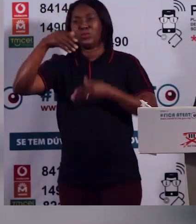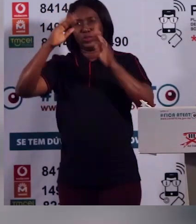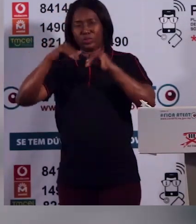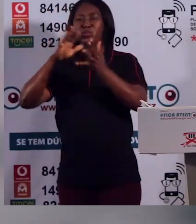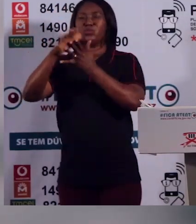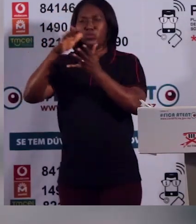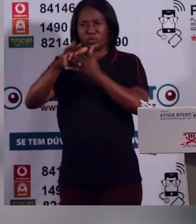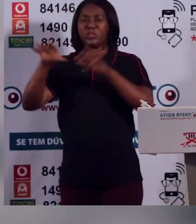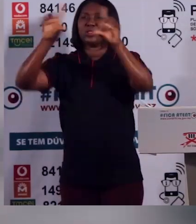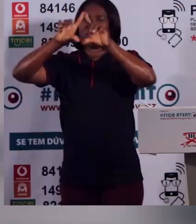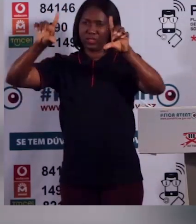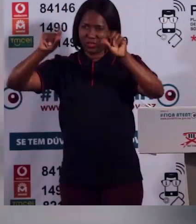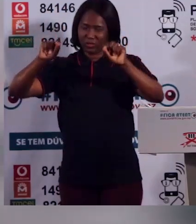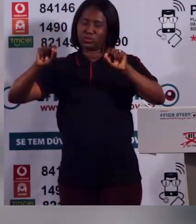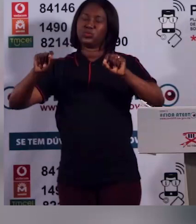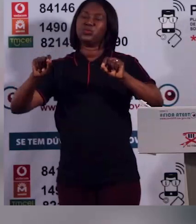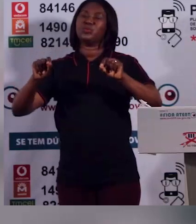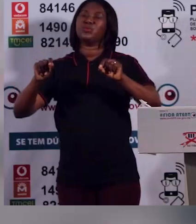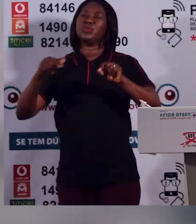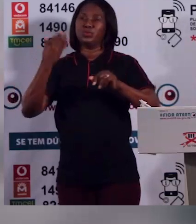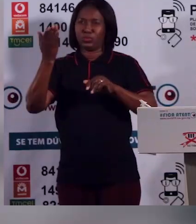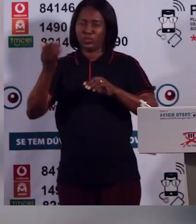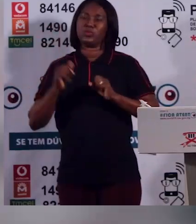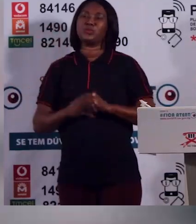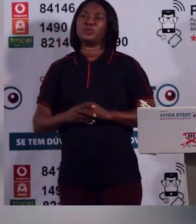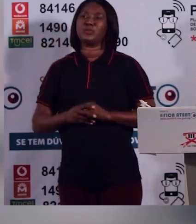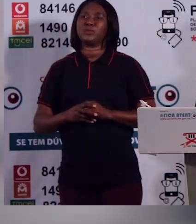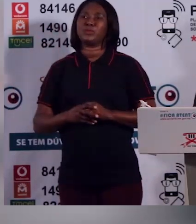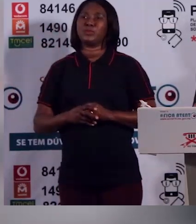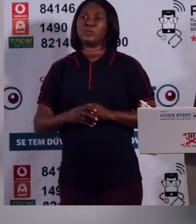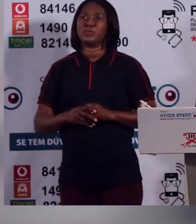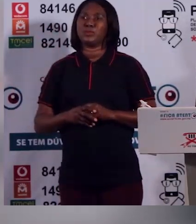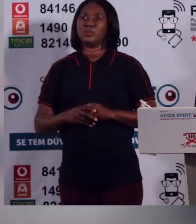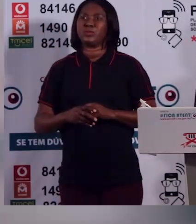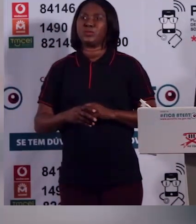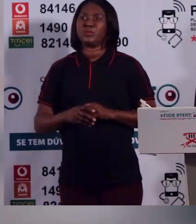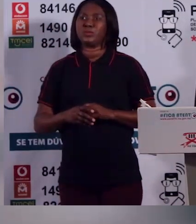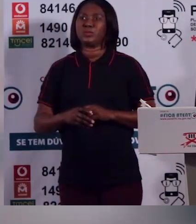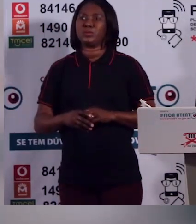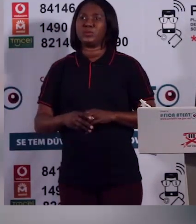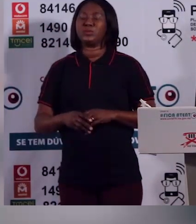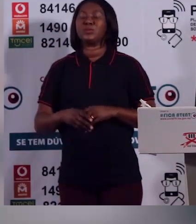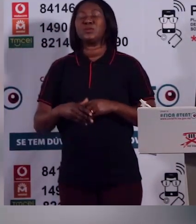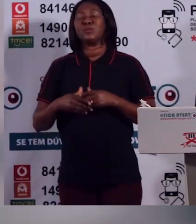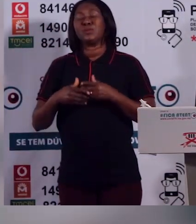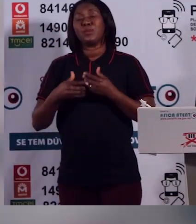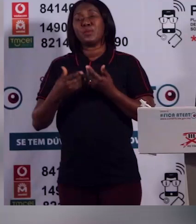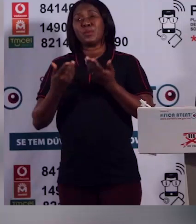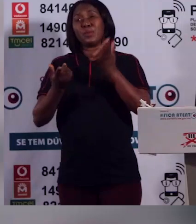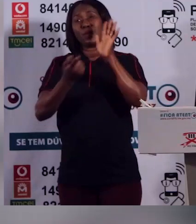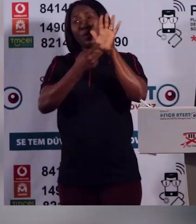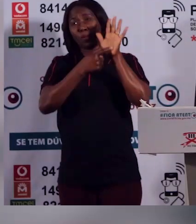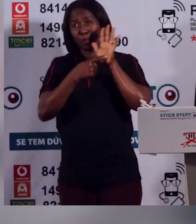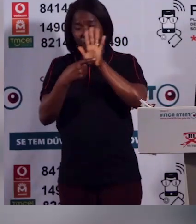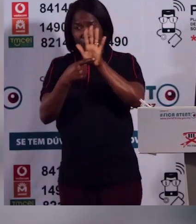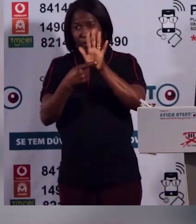assunto nos diapositivos seguintes. O próximo, por favor. Aqui mostramos o